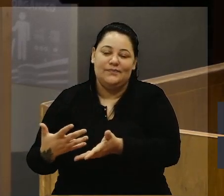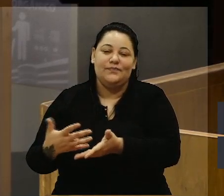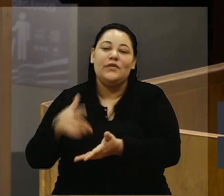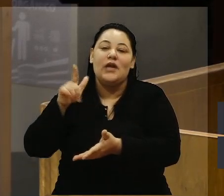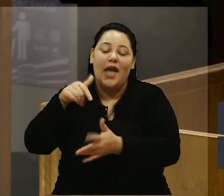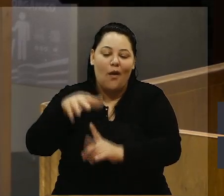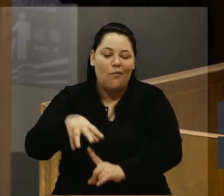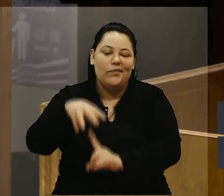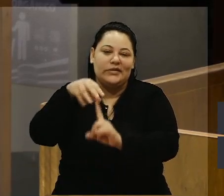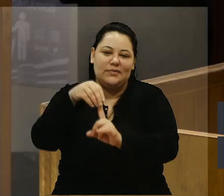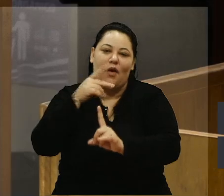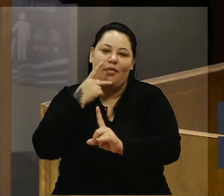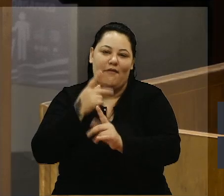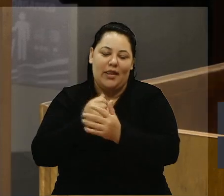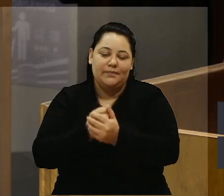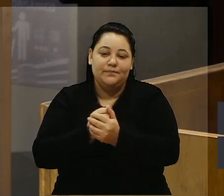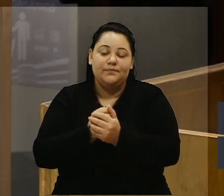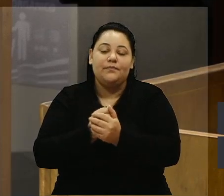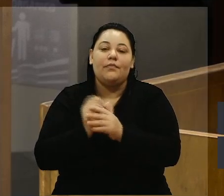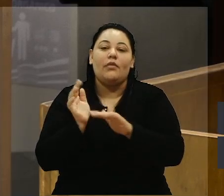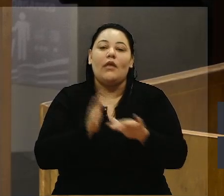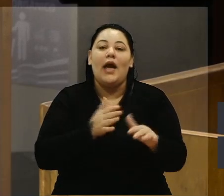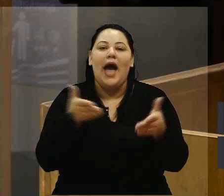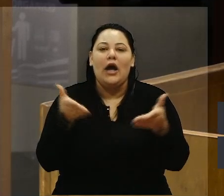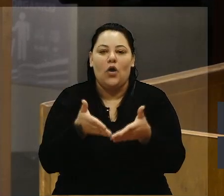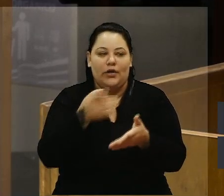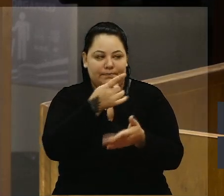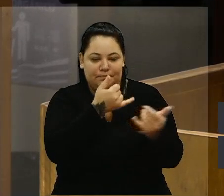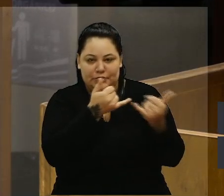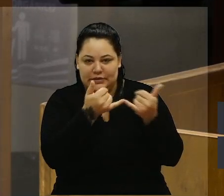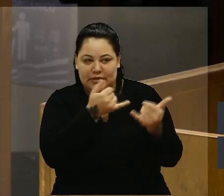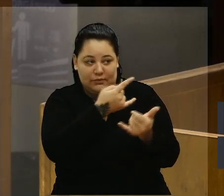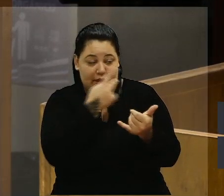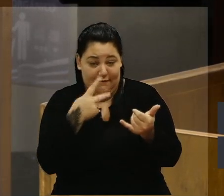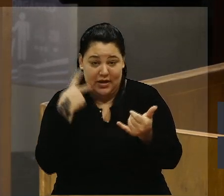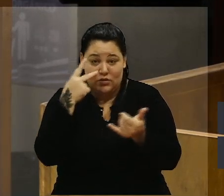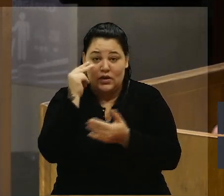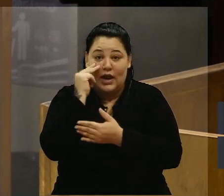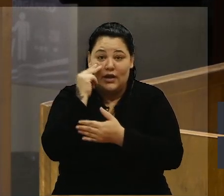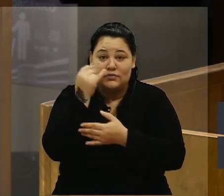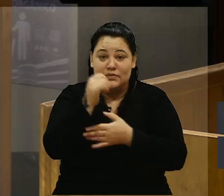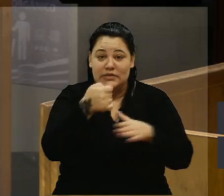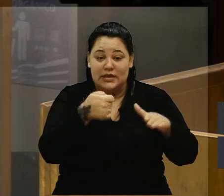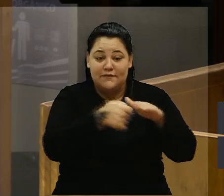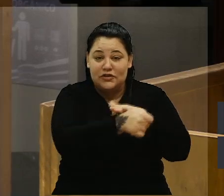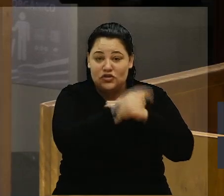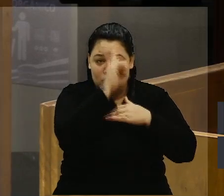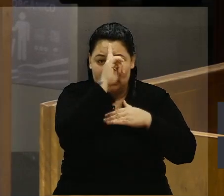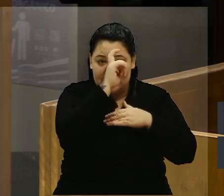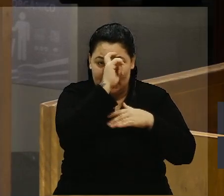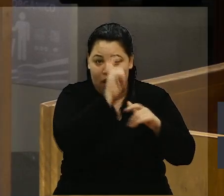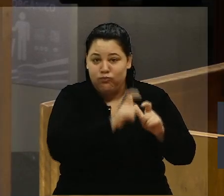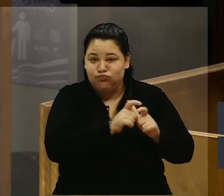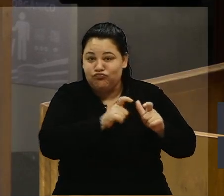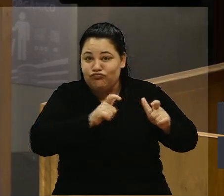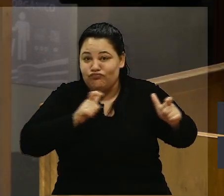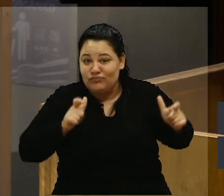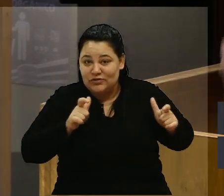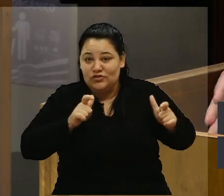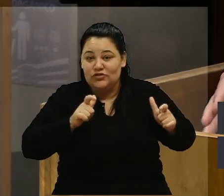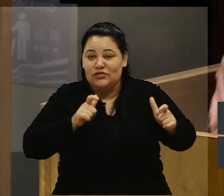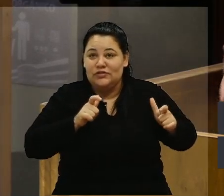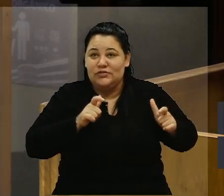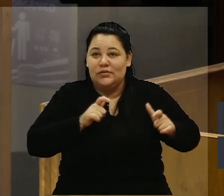ponto principal. Agora, por exemplo, vereador Cláudio, se a gente tiver que investir num grande hospital aqui e passar 4